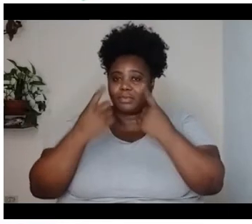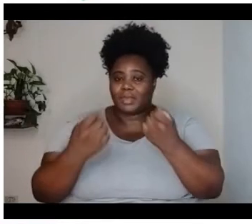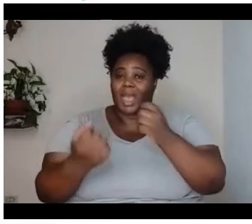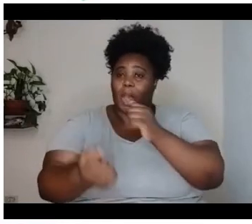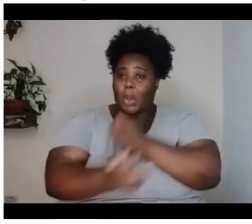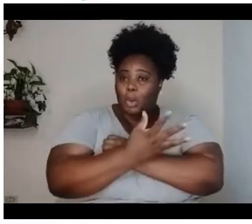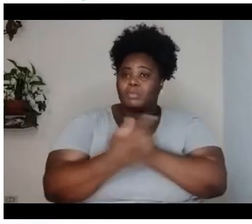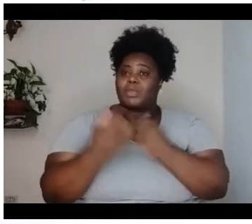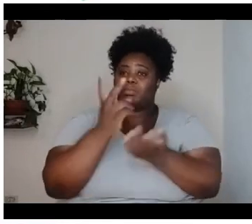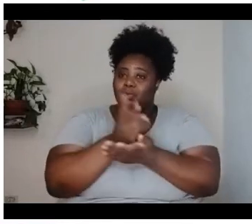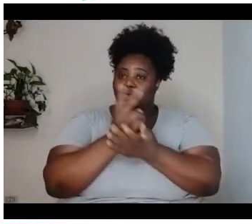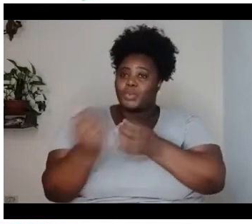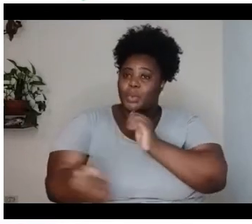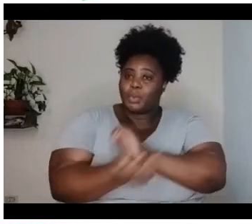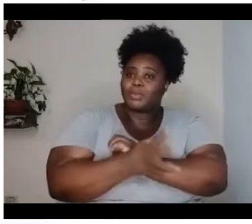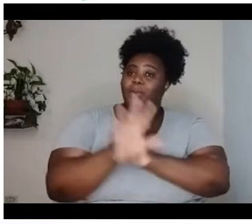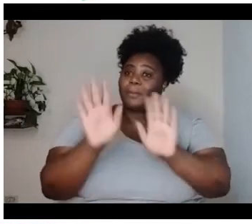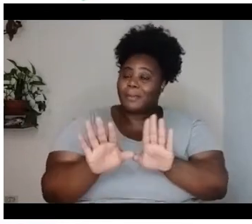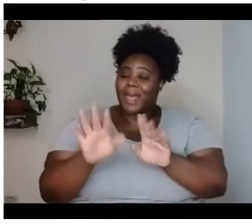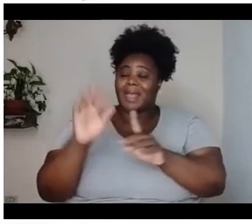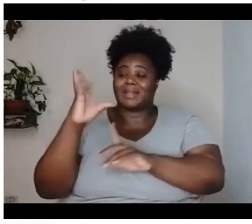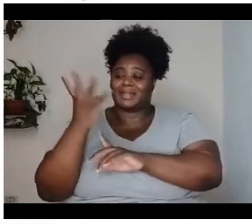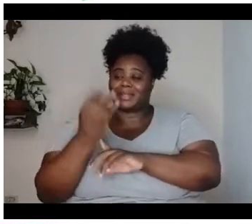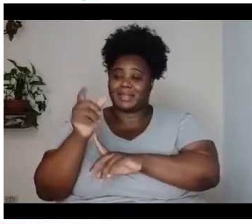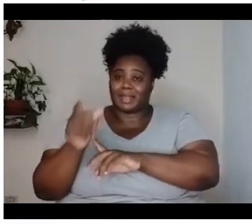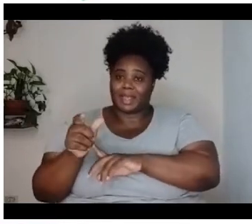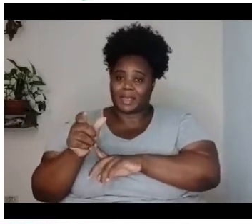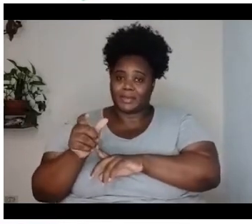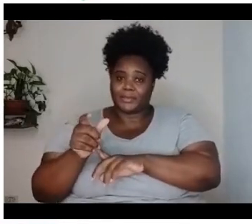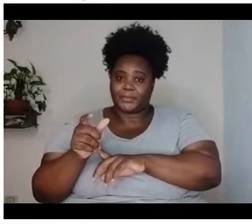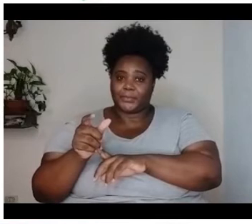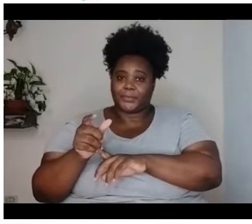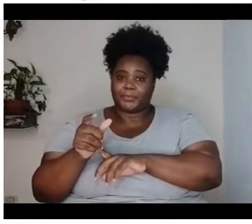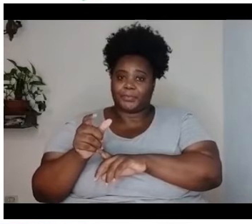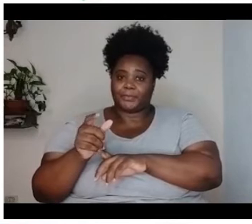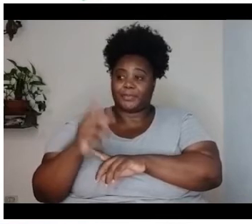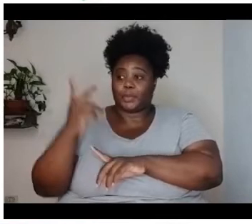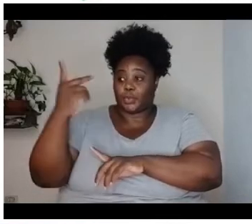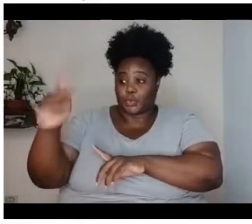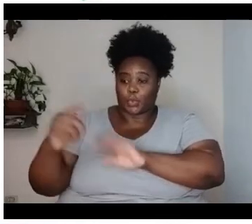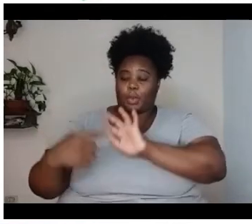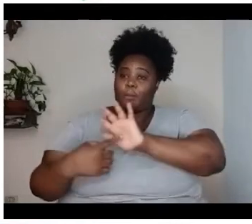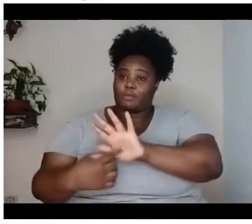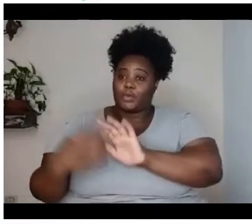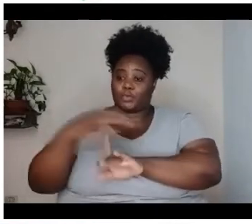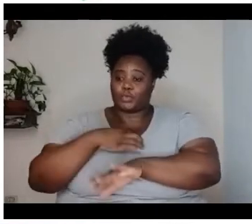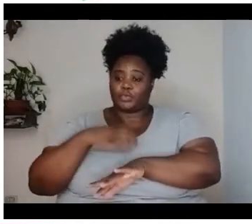perpetua a violência. E no campo da arte, ou pelo menos eu vejo que no campo da sua performance, a forma como você